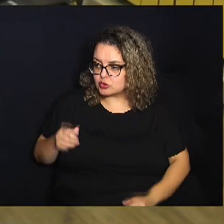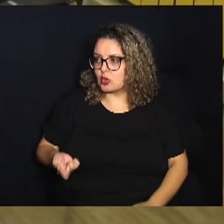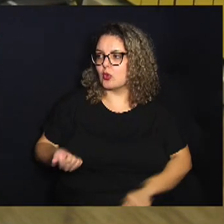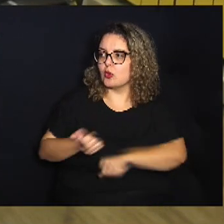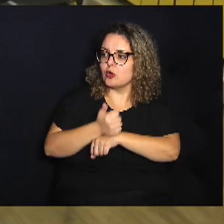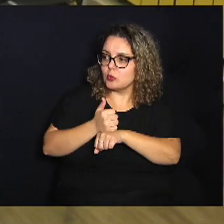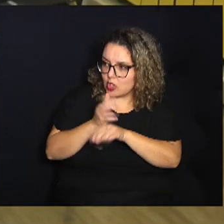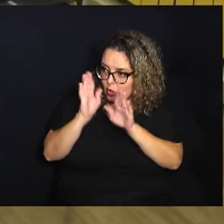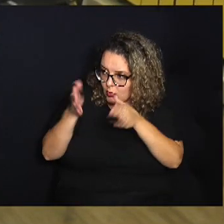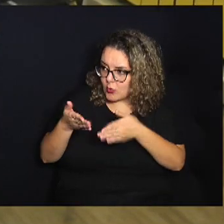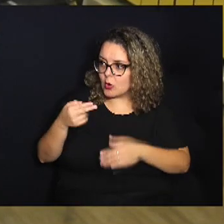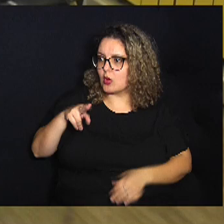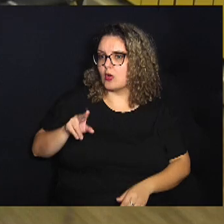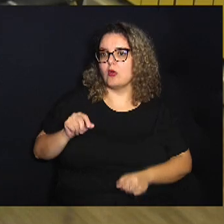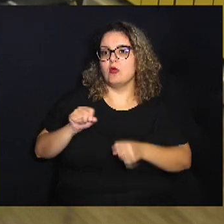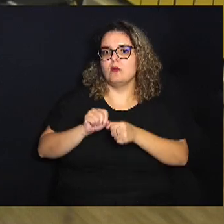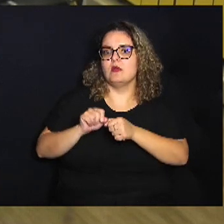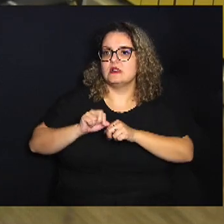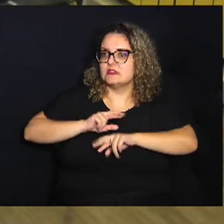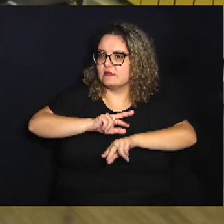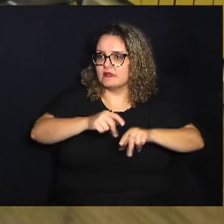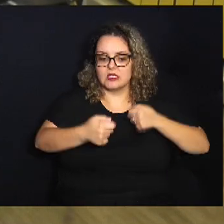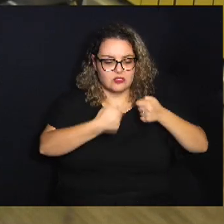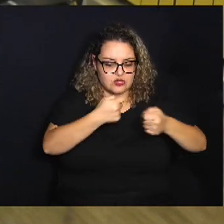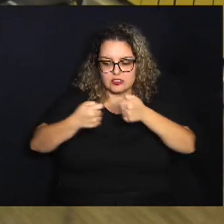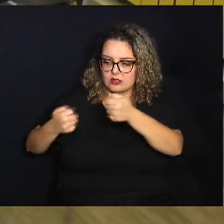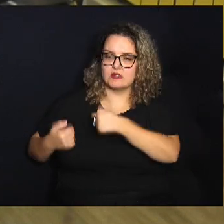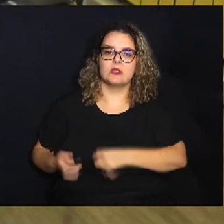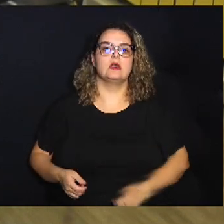o foco ou você faz uma série de entrevistas? Sim.